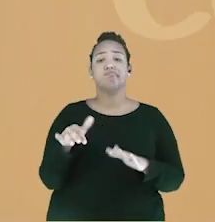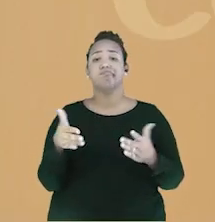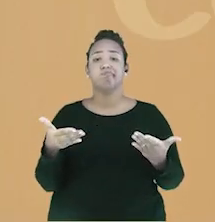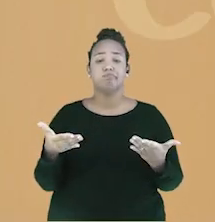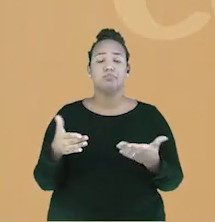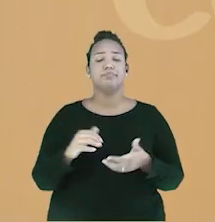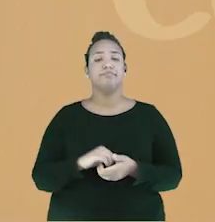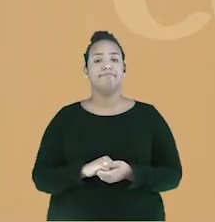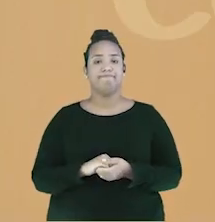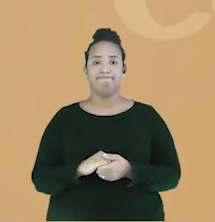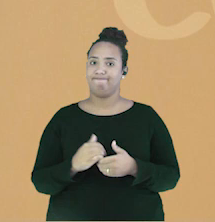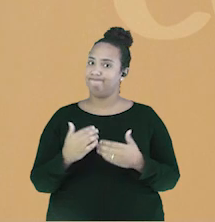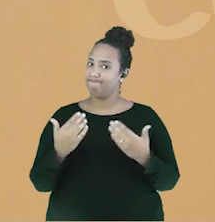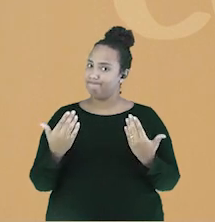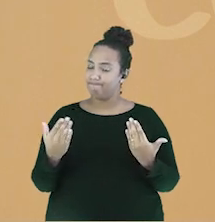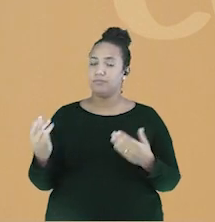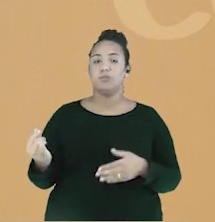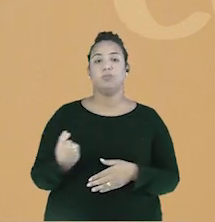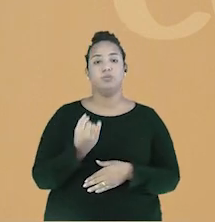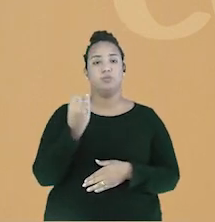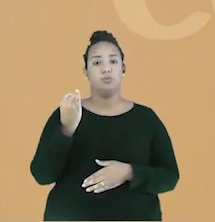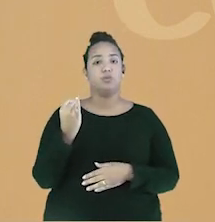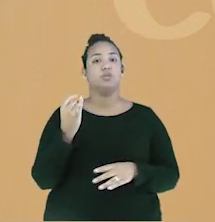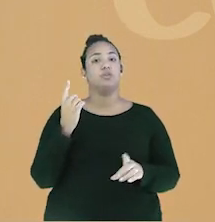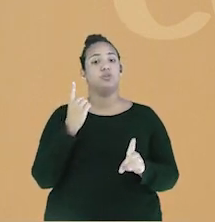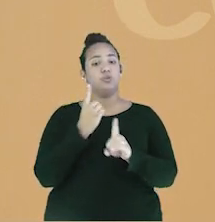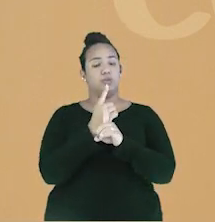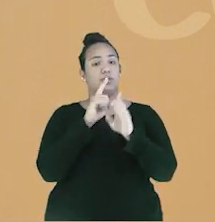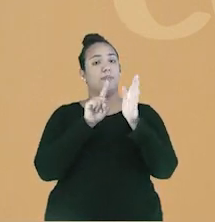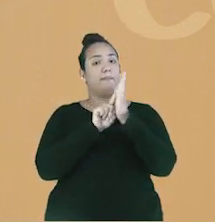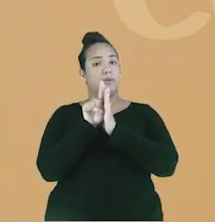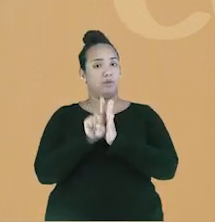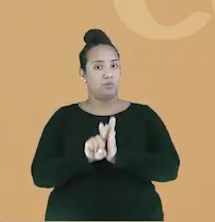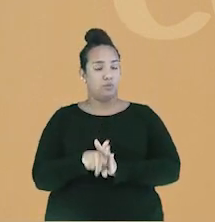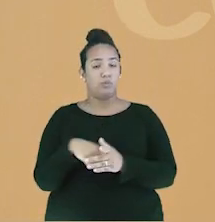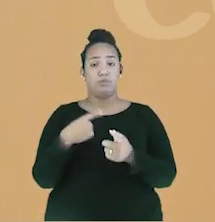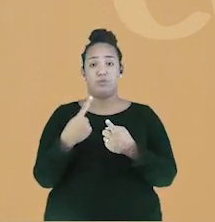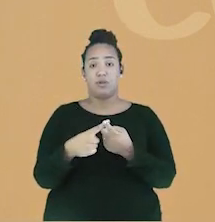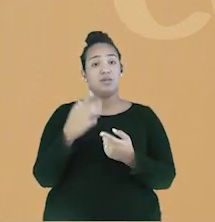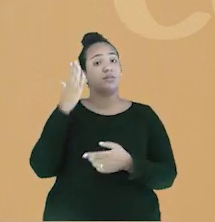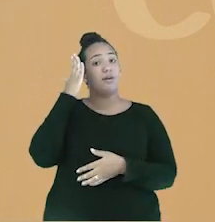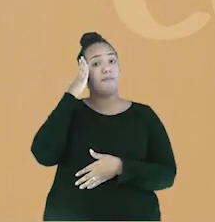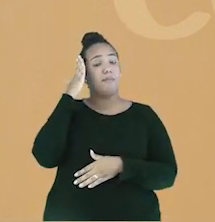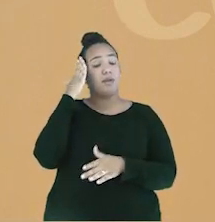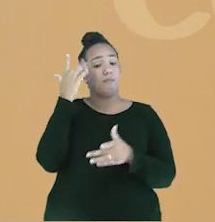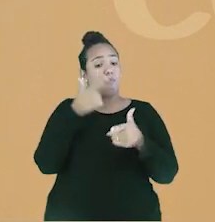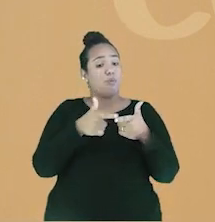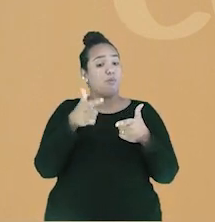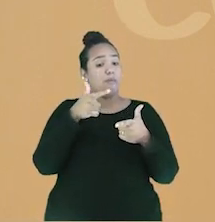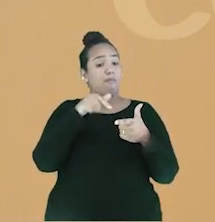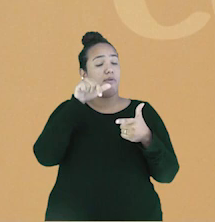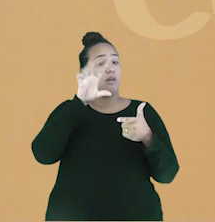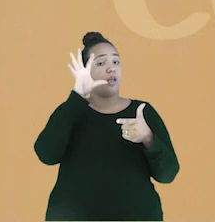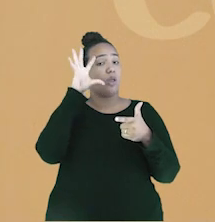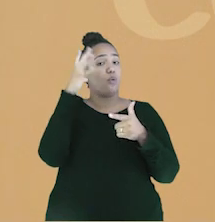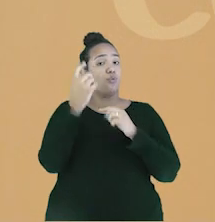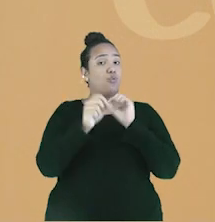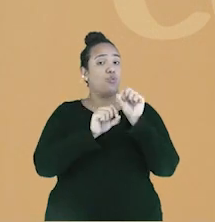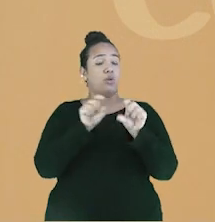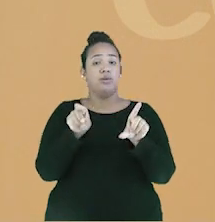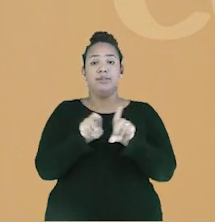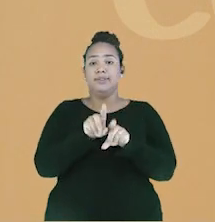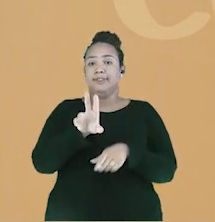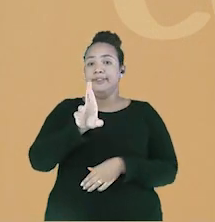a pergunta é identificar o que o problema quer saber e qual resposta